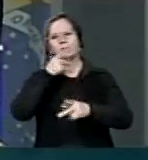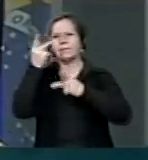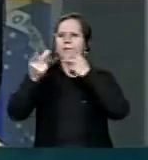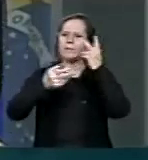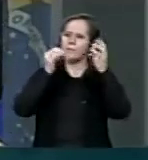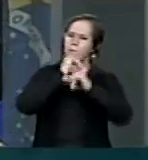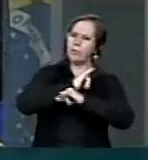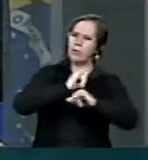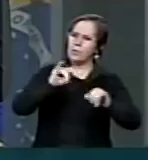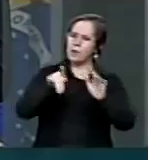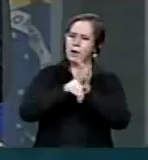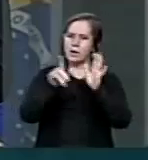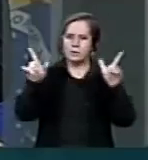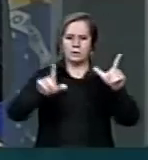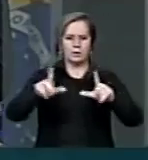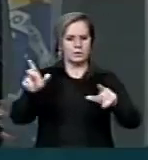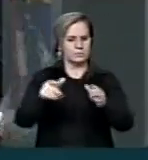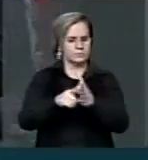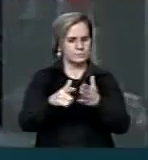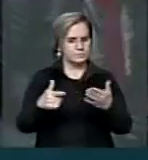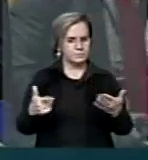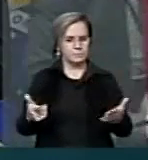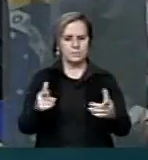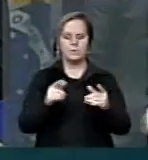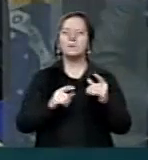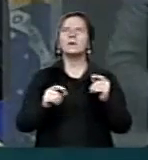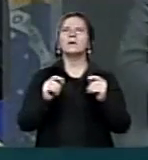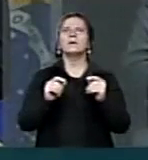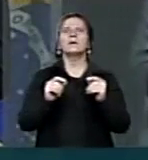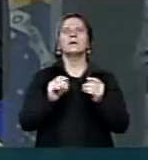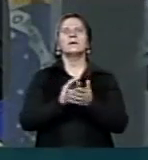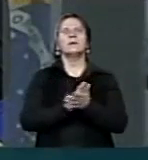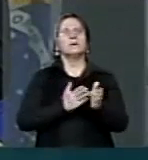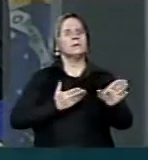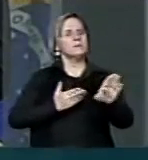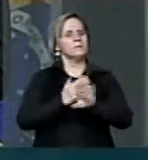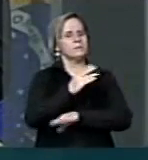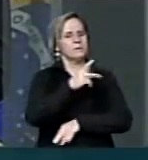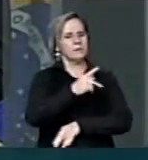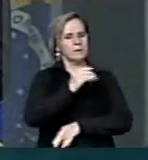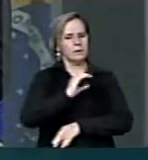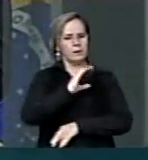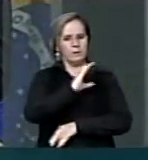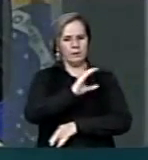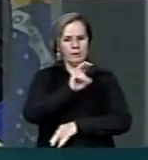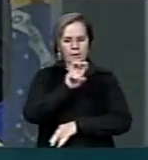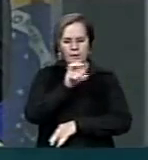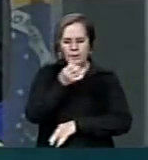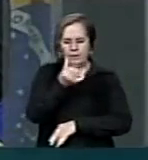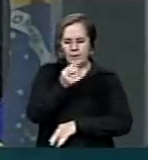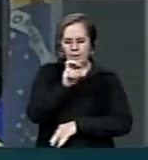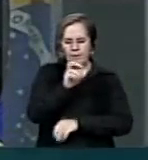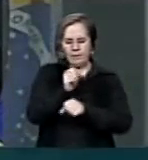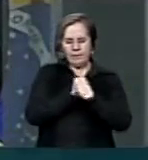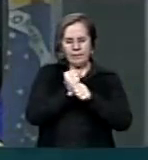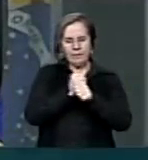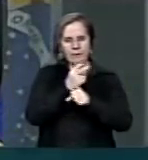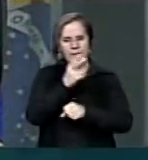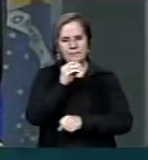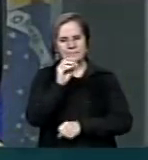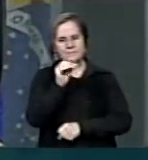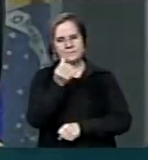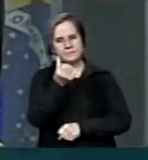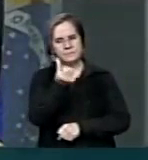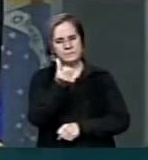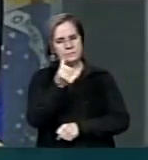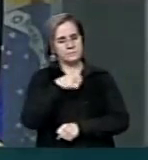tiveram espaço na mídia nacional, foi a aprovação da PEC 565 de 2006, que